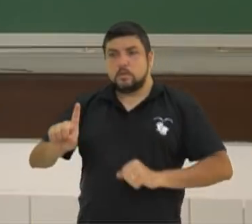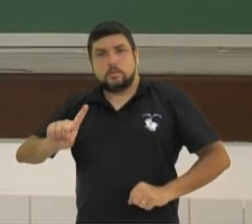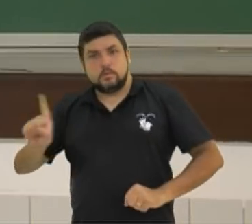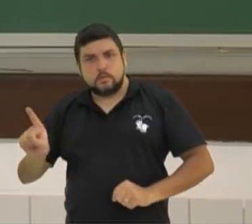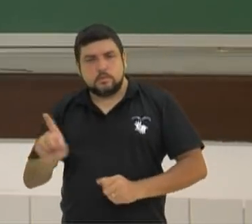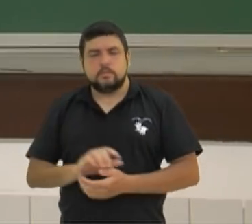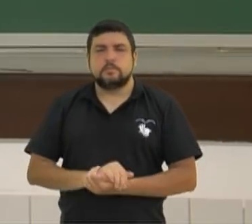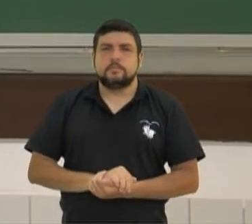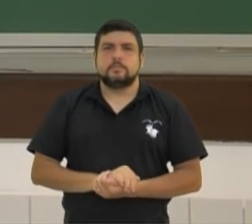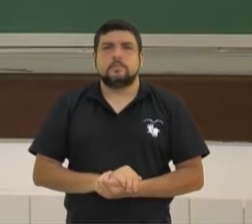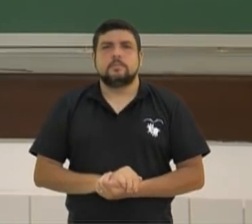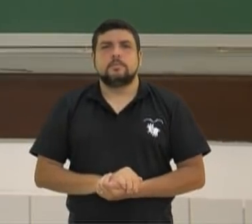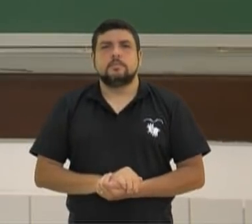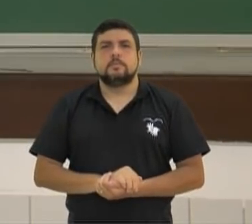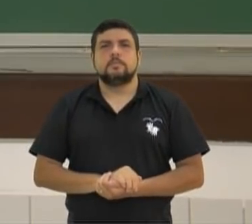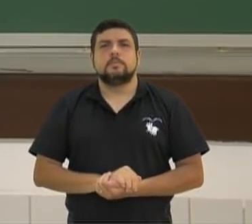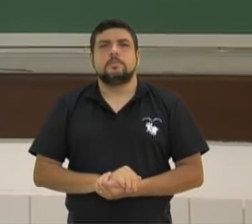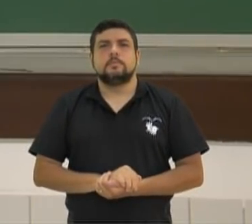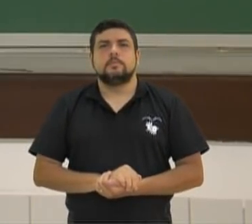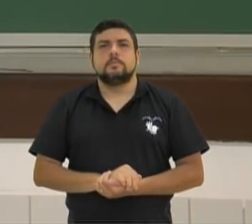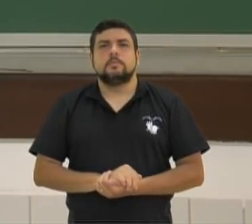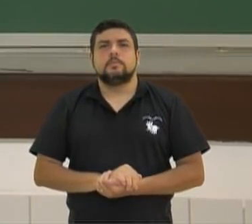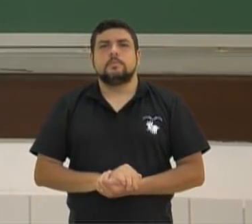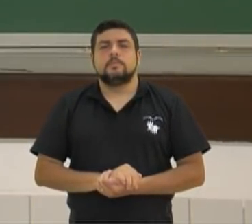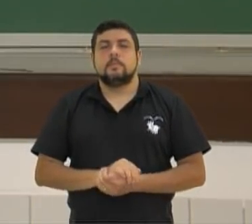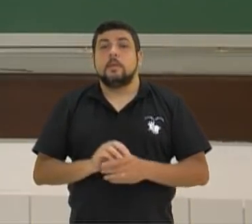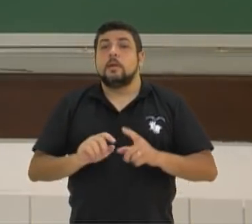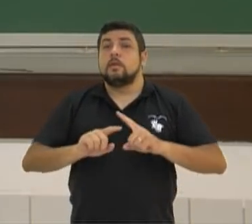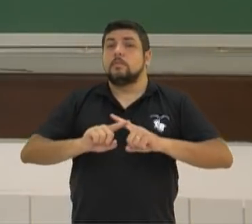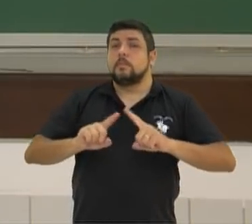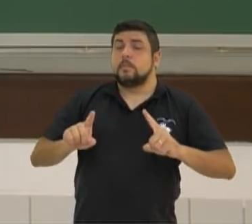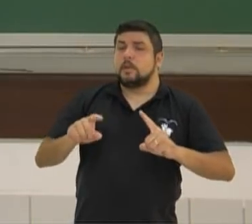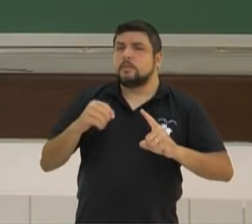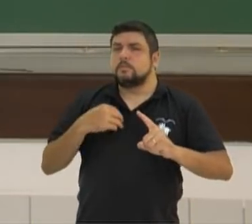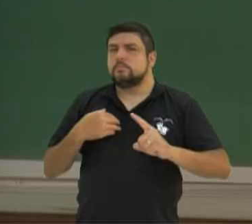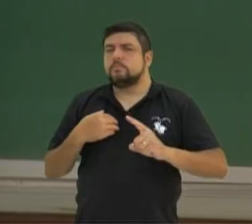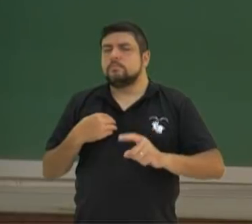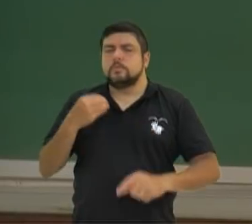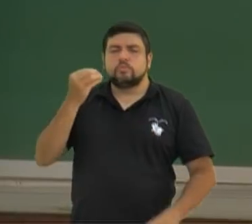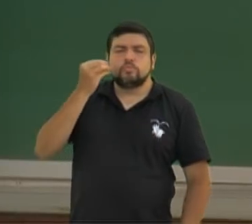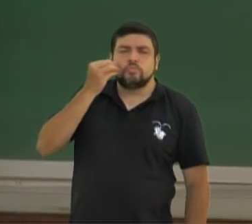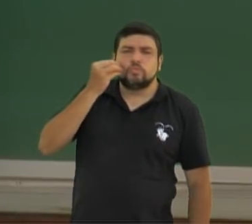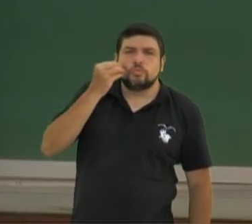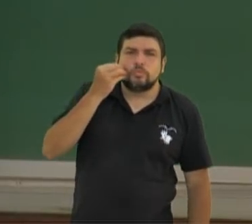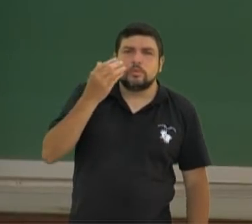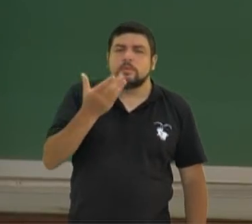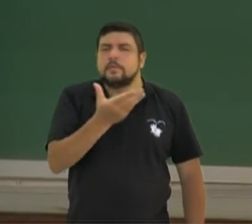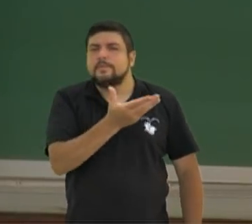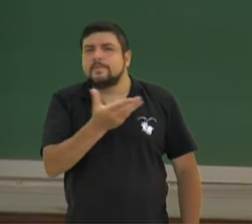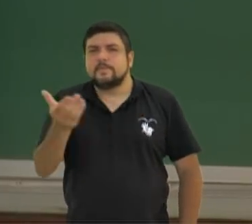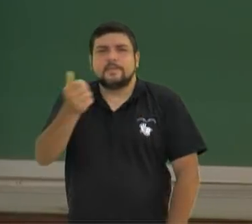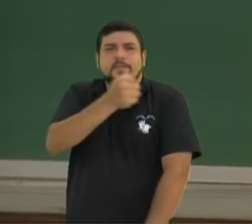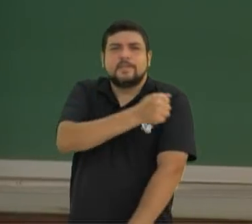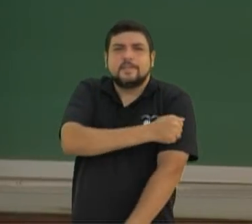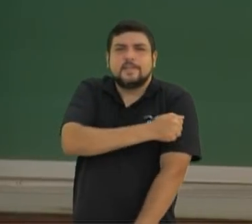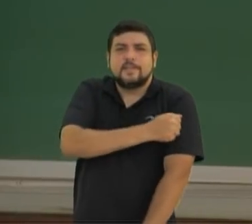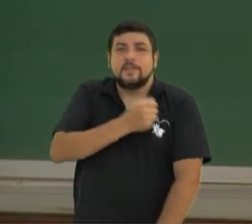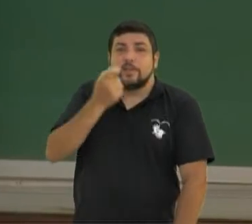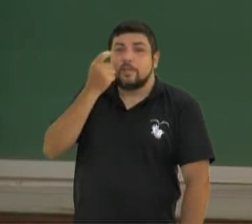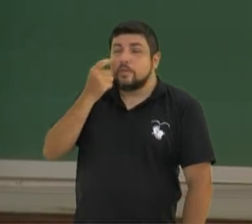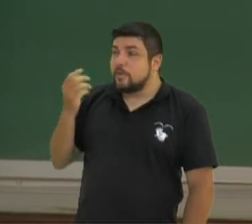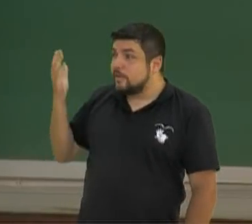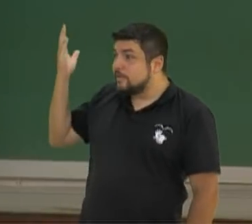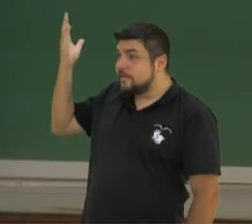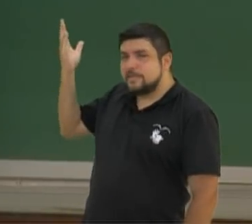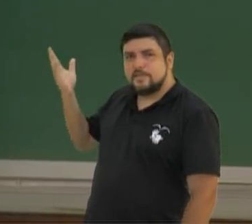certo? Mas não posso deixar de mandar os meus beijos especiais. Olha só como a lista